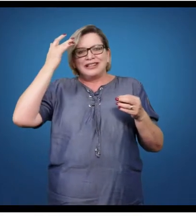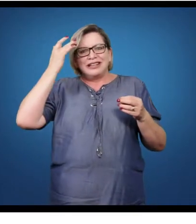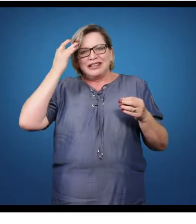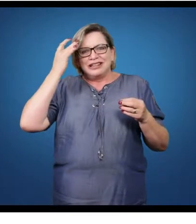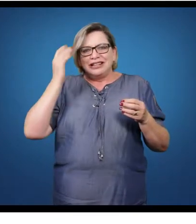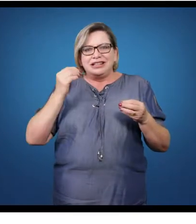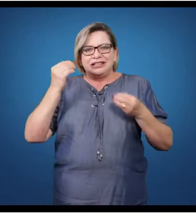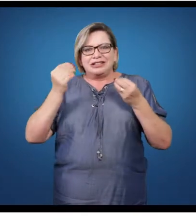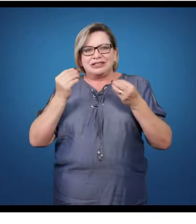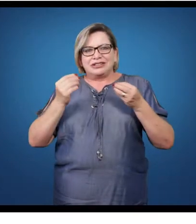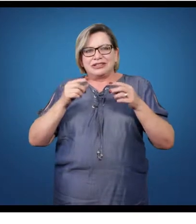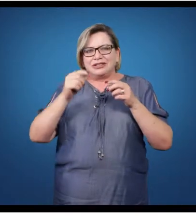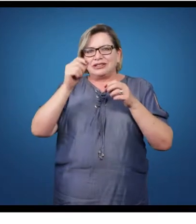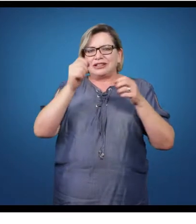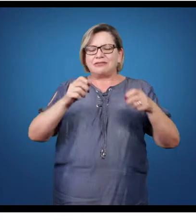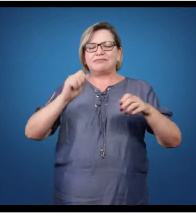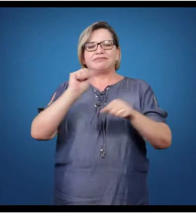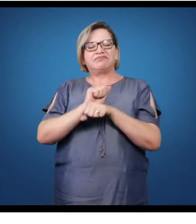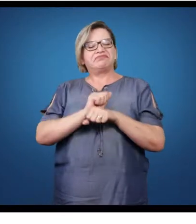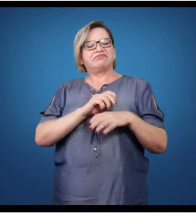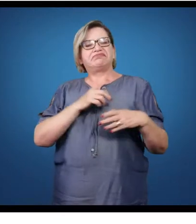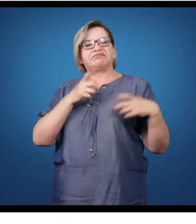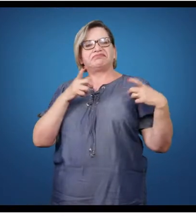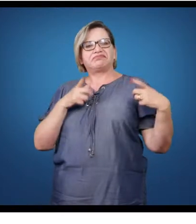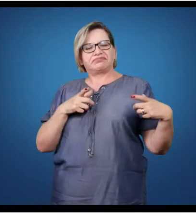com arco parado